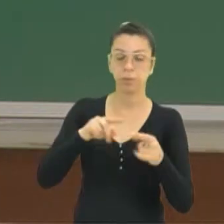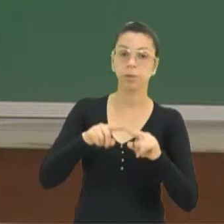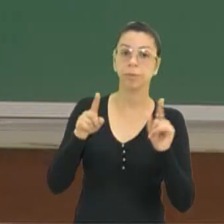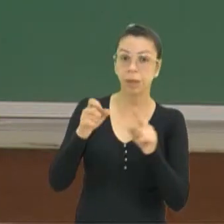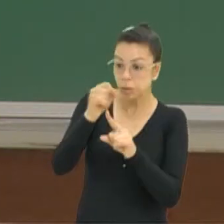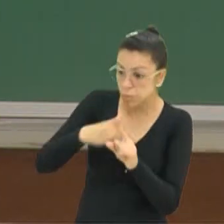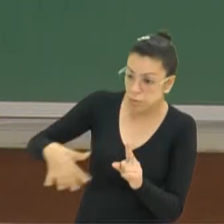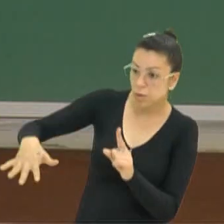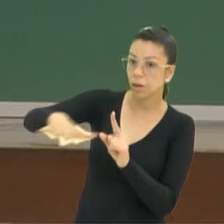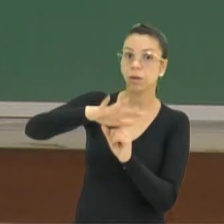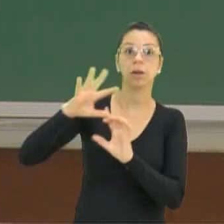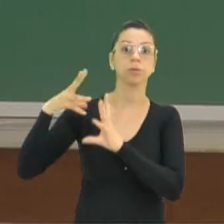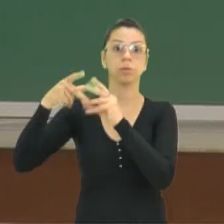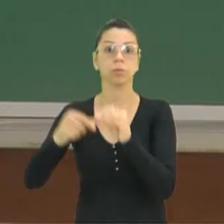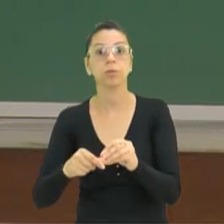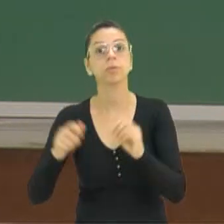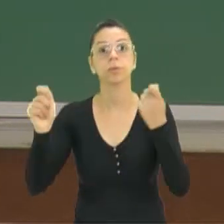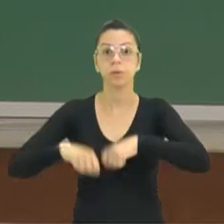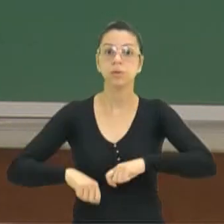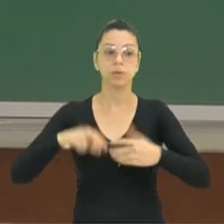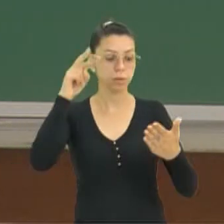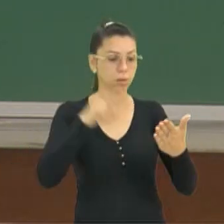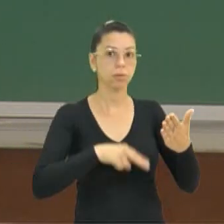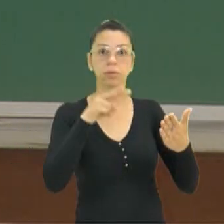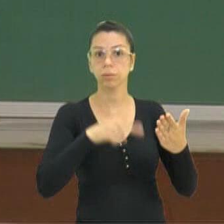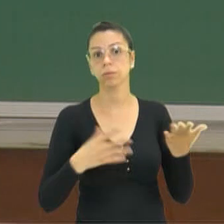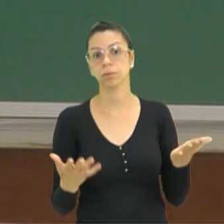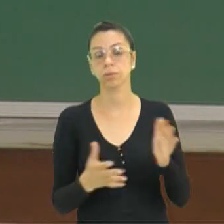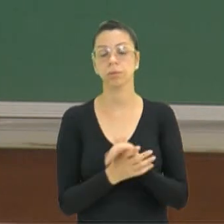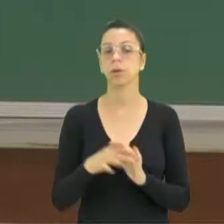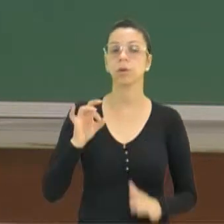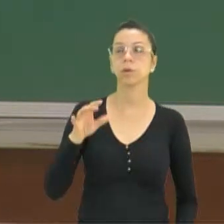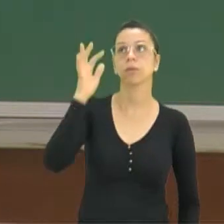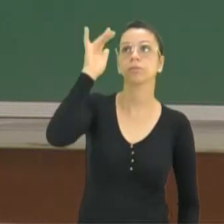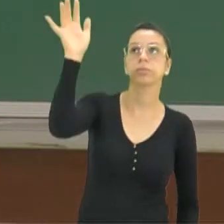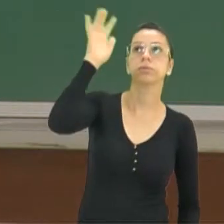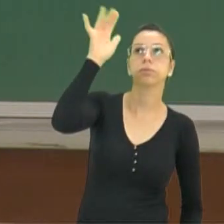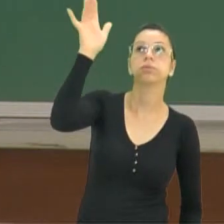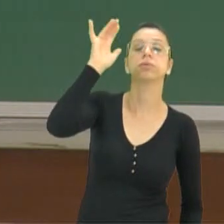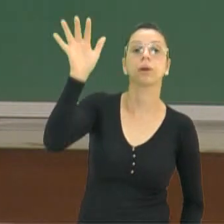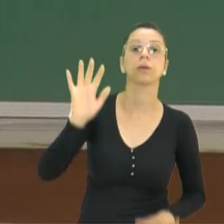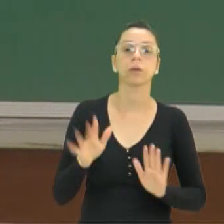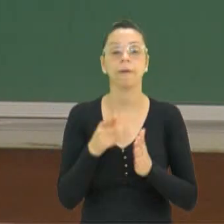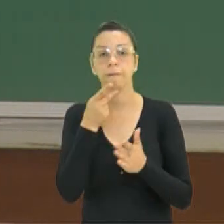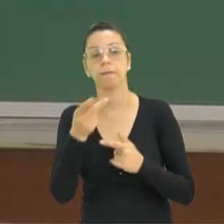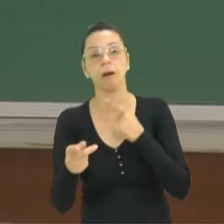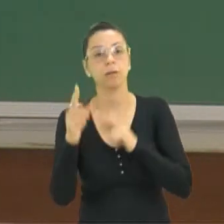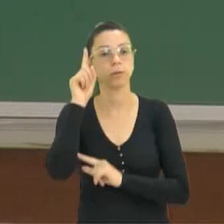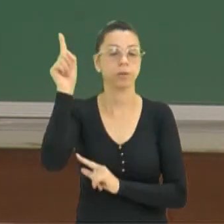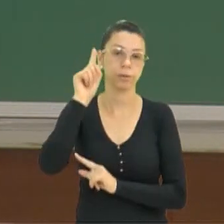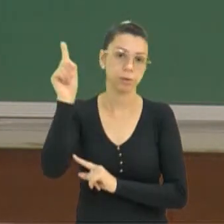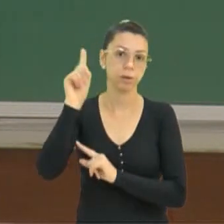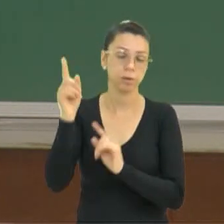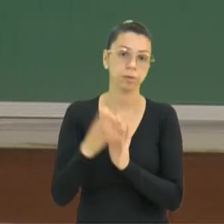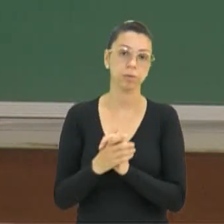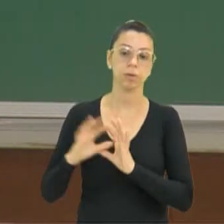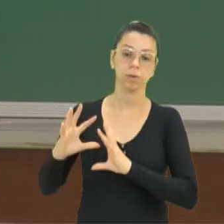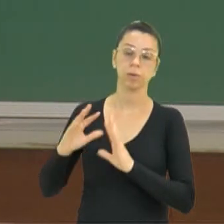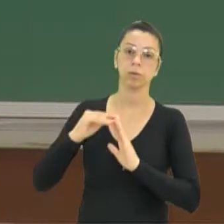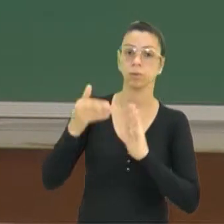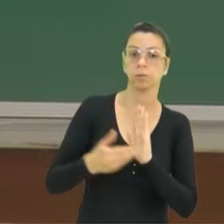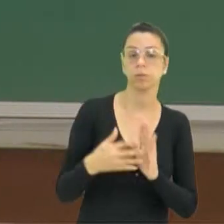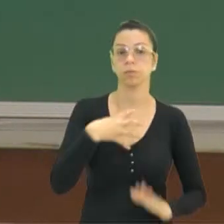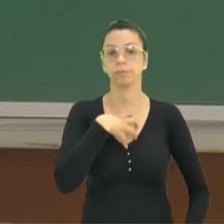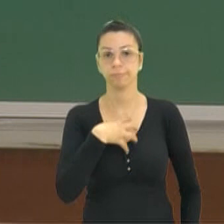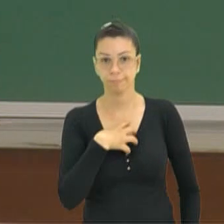todo, né? Que não são simplesmente coisas que estão na nossa cabeça, coisas que a gente fala todos os dias, de todas as